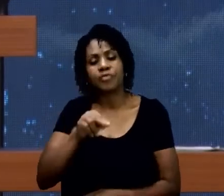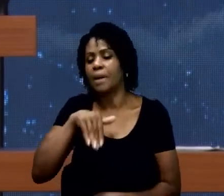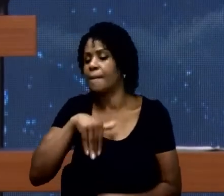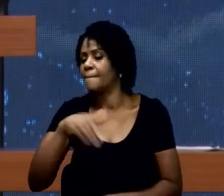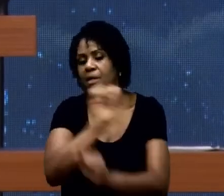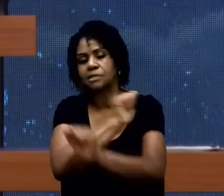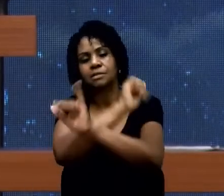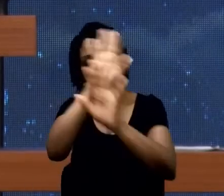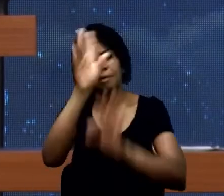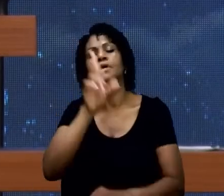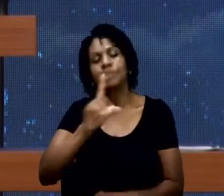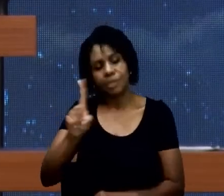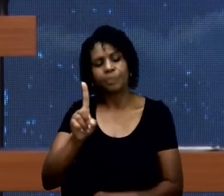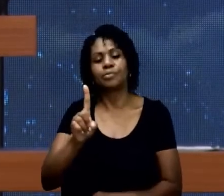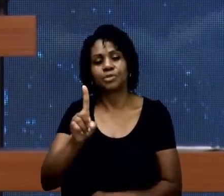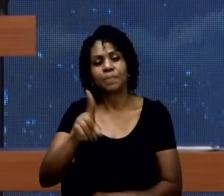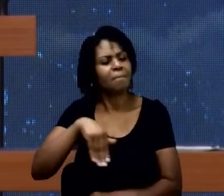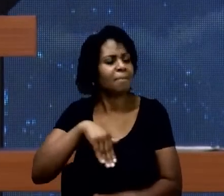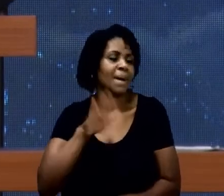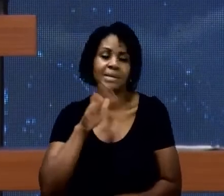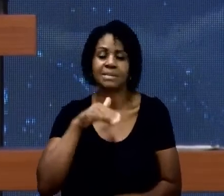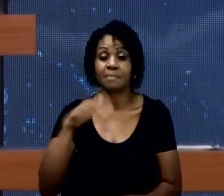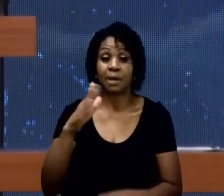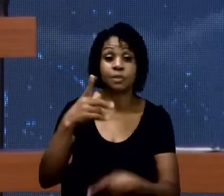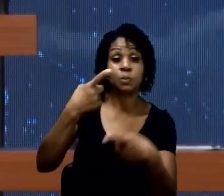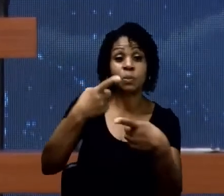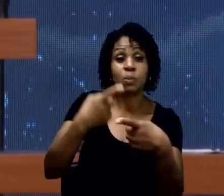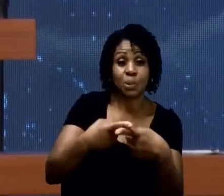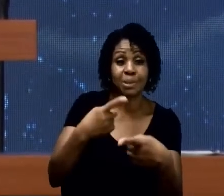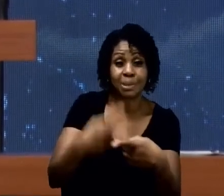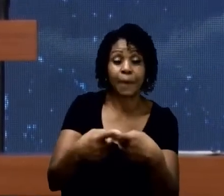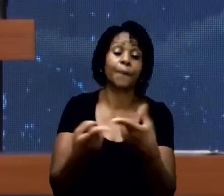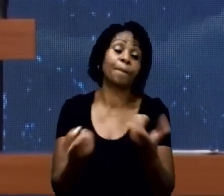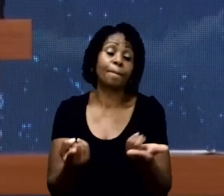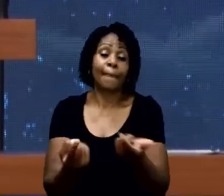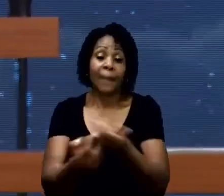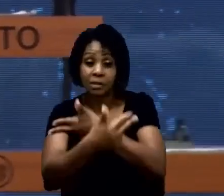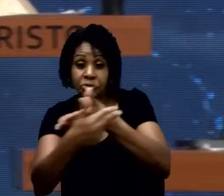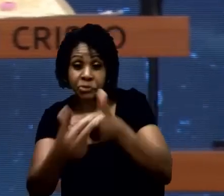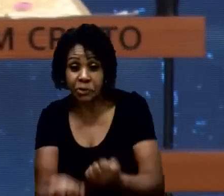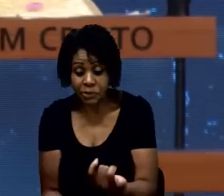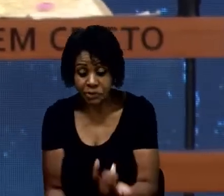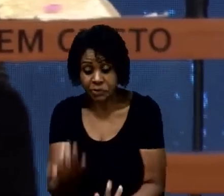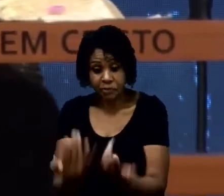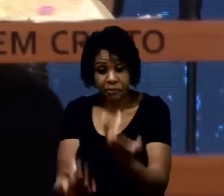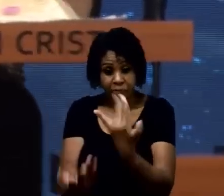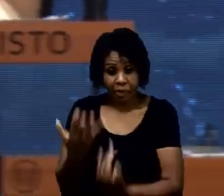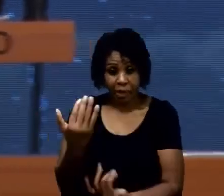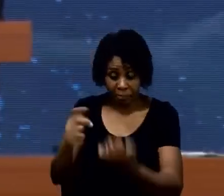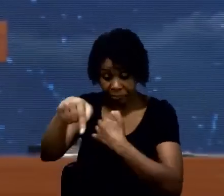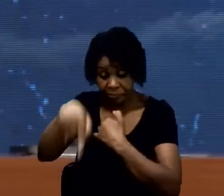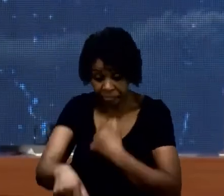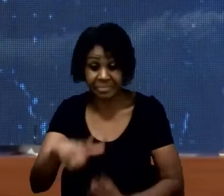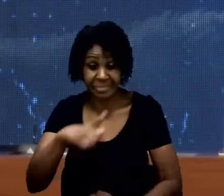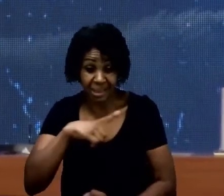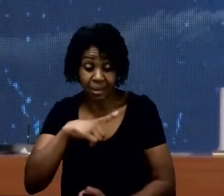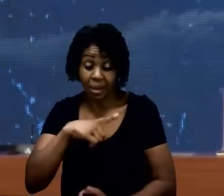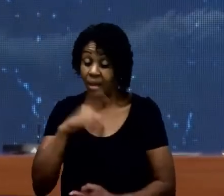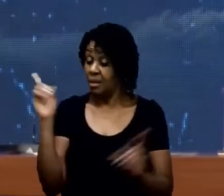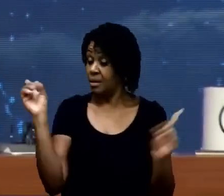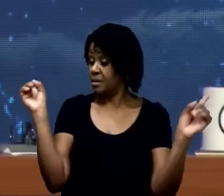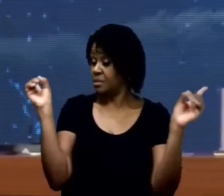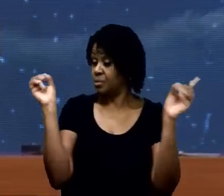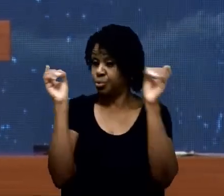da glória de Deus. Muito mais. Porque a onda que vem do inferno, ela é, parece que é um tsunami.